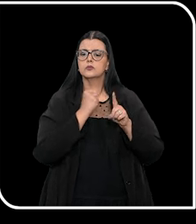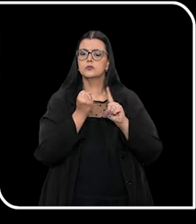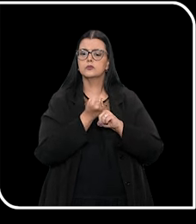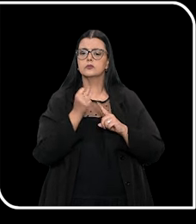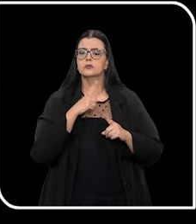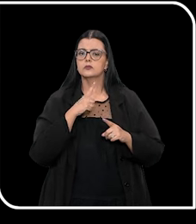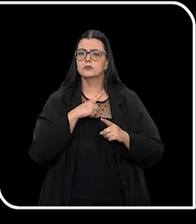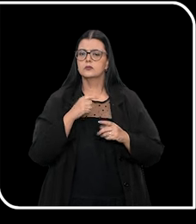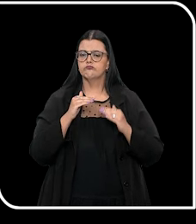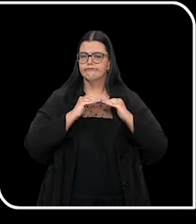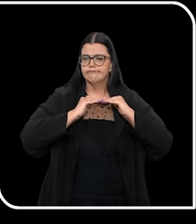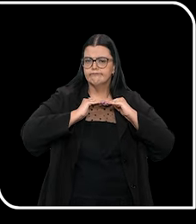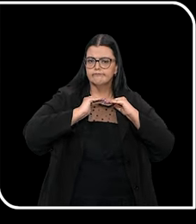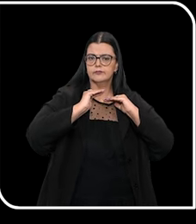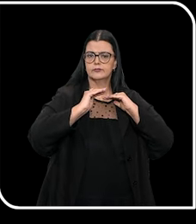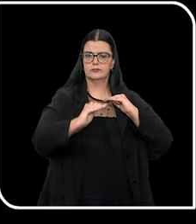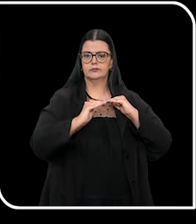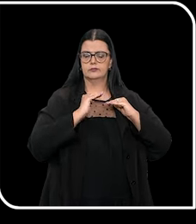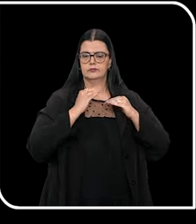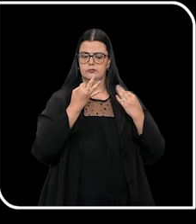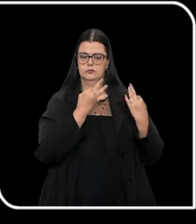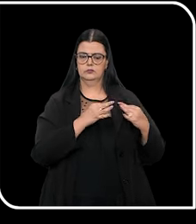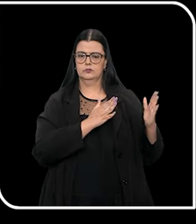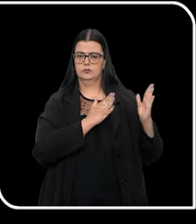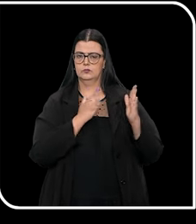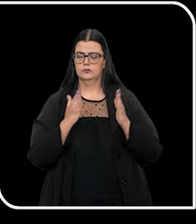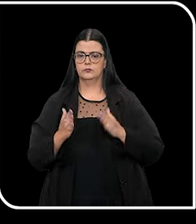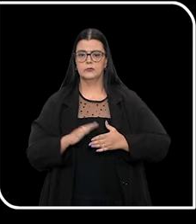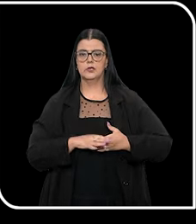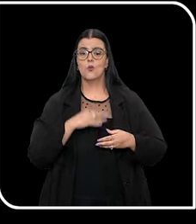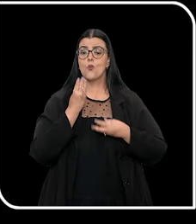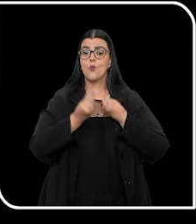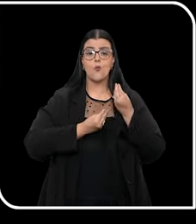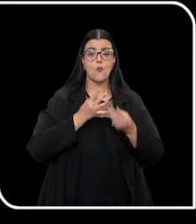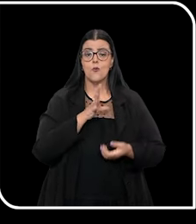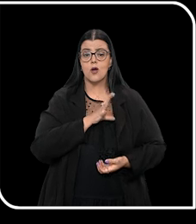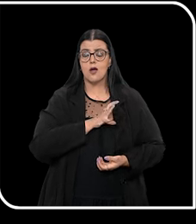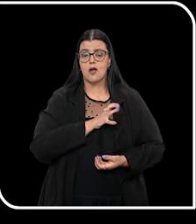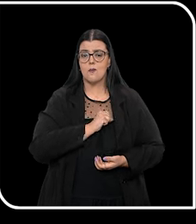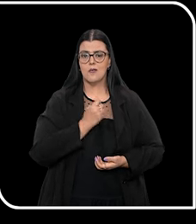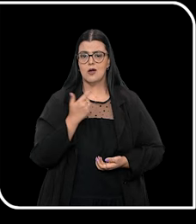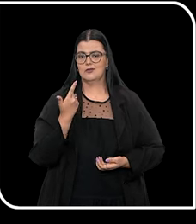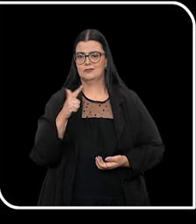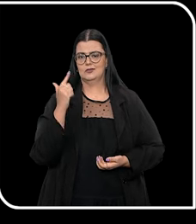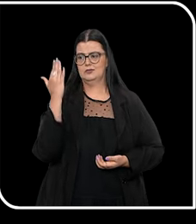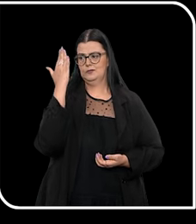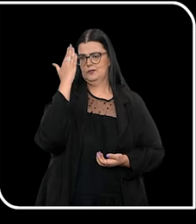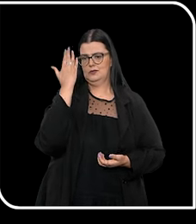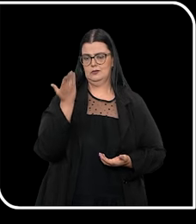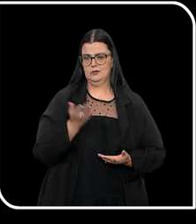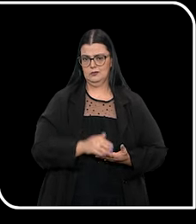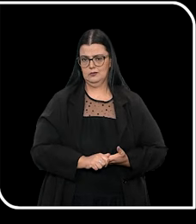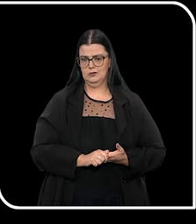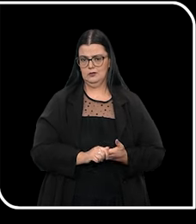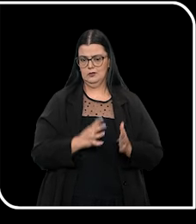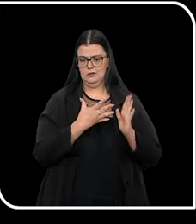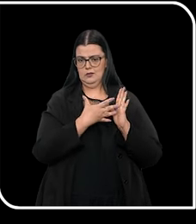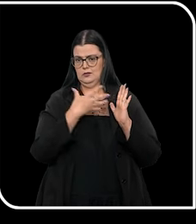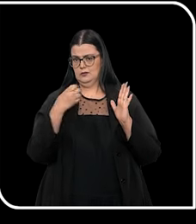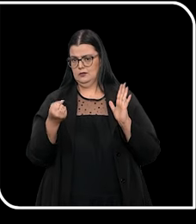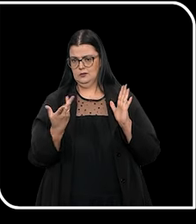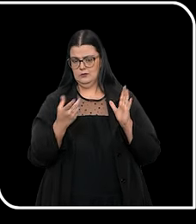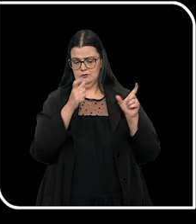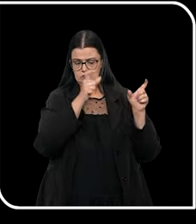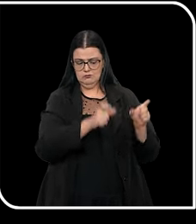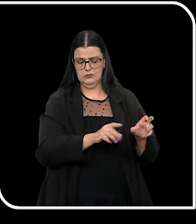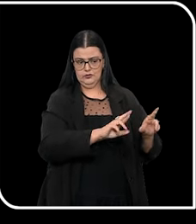se conforta no padrão na homogeneidade Então como que a gente vai amar aquilo que não é espelho Precisamos